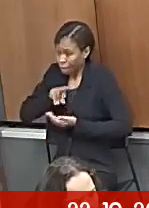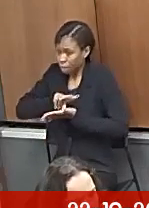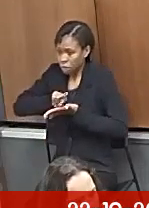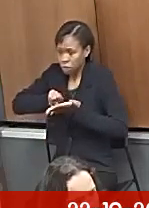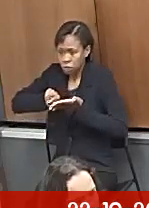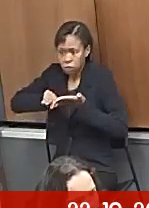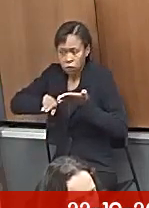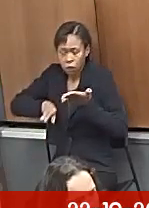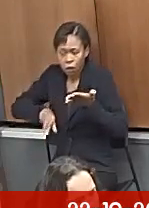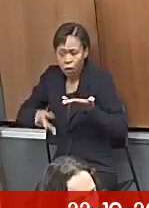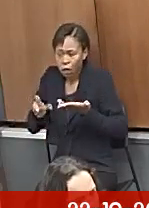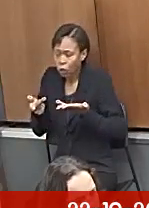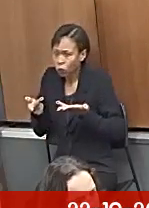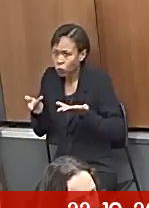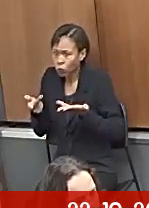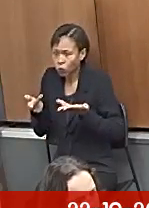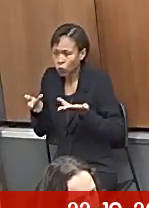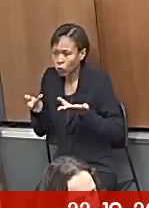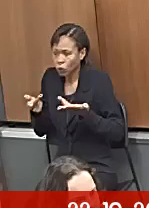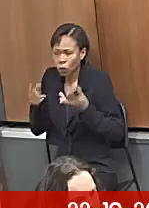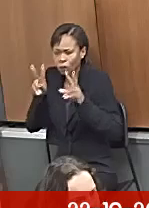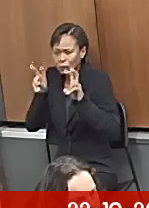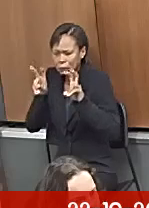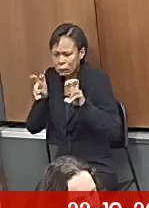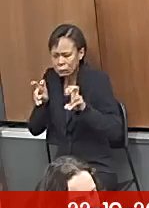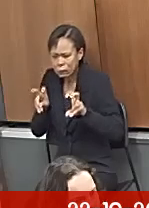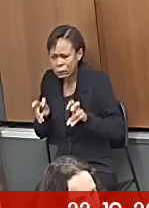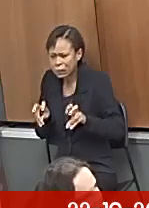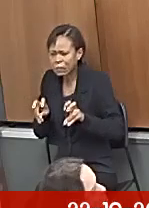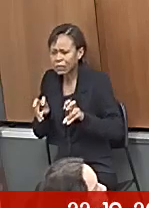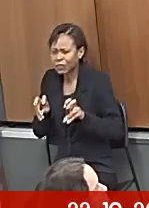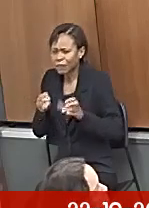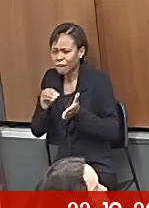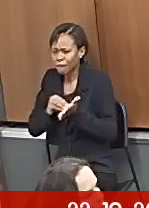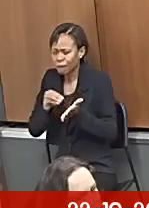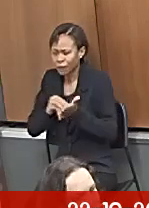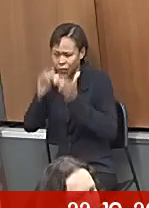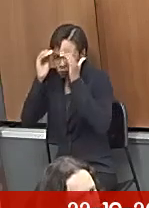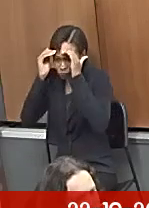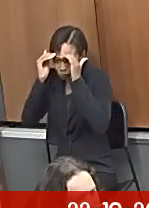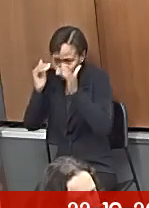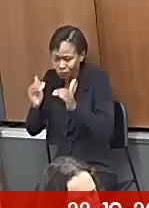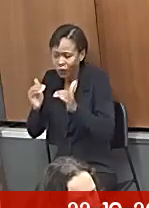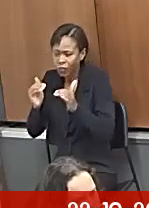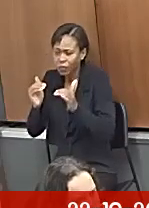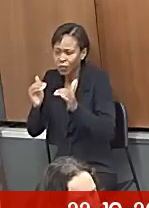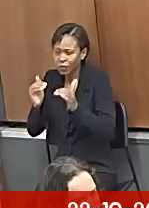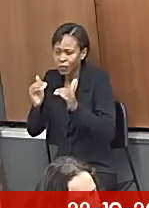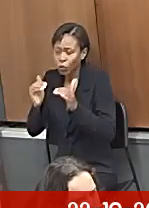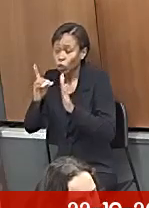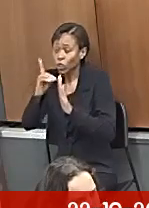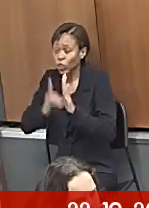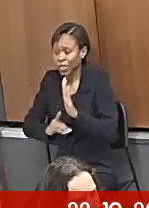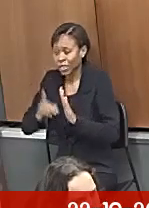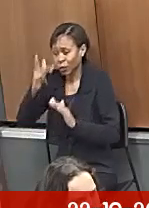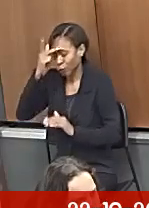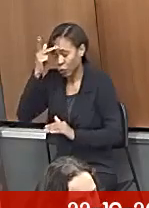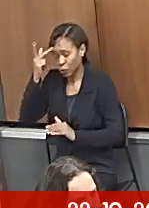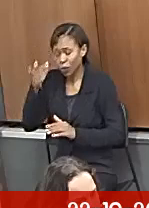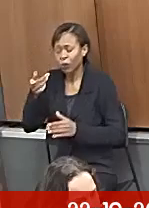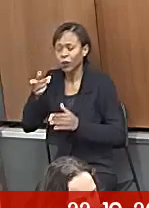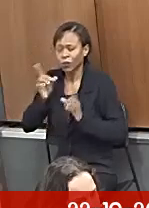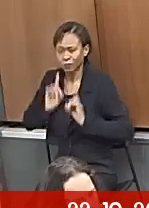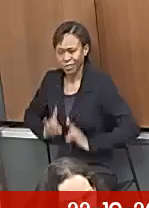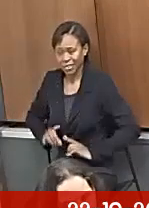seguidos dos mais diversos tipos de violação dos direitos da pessoa com deficiência no âmbito da rede particular